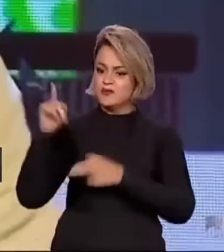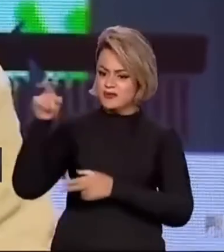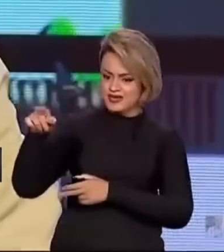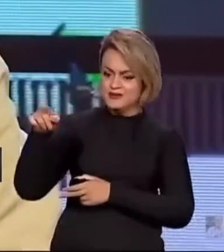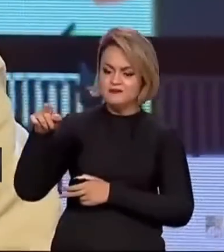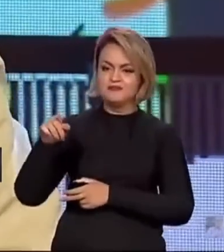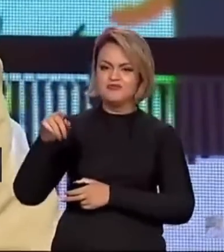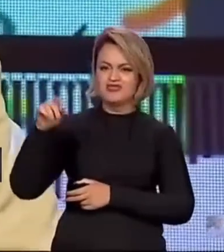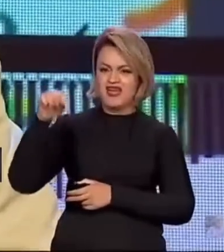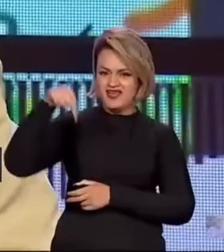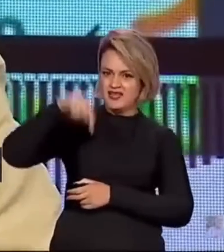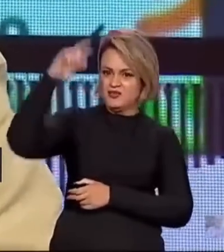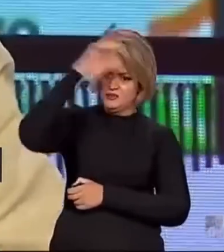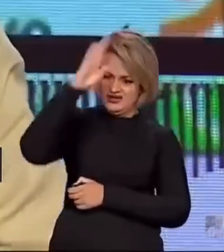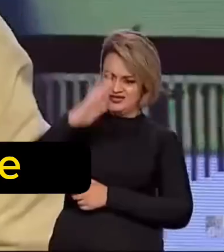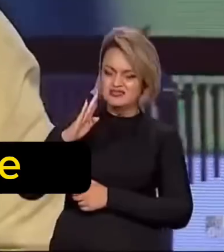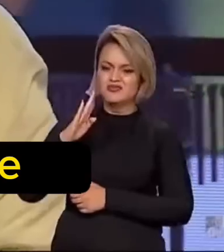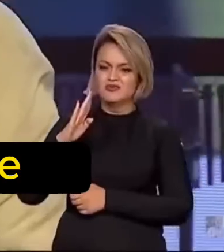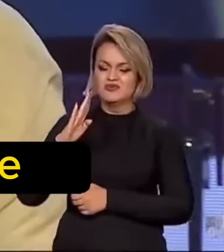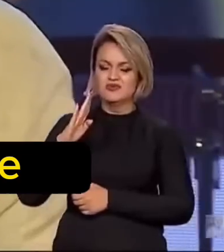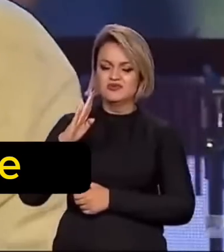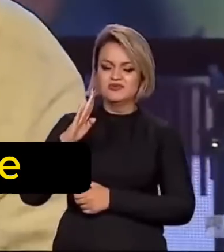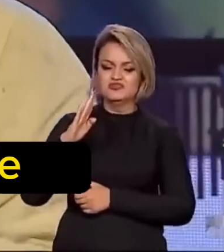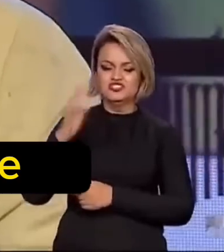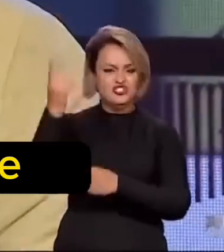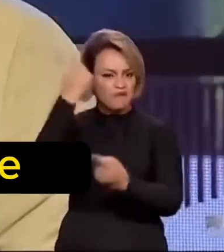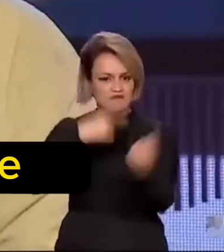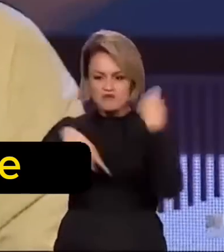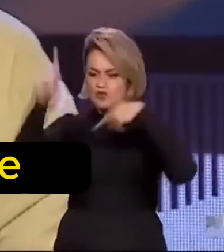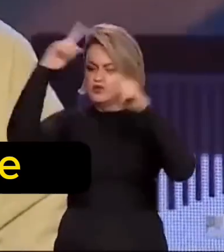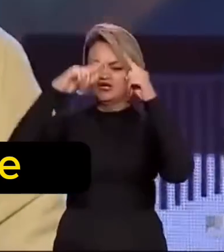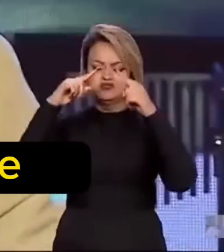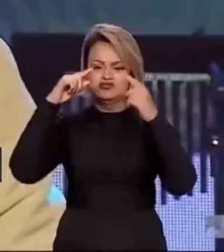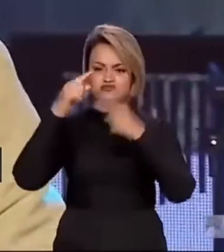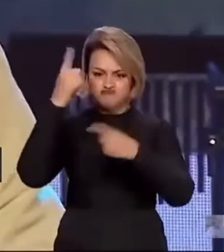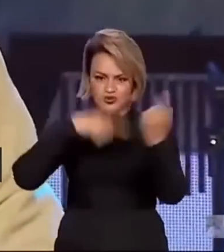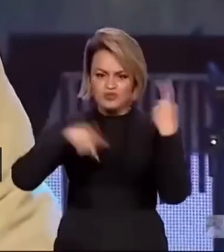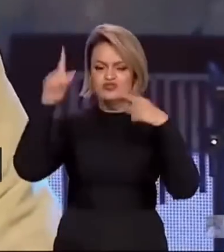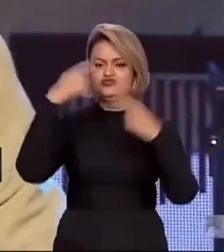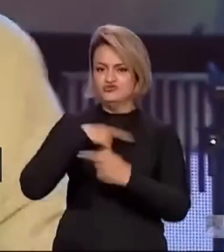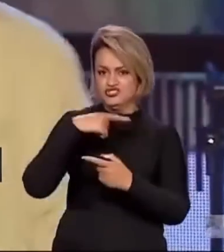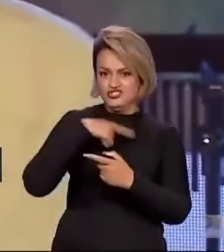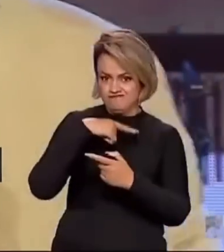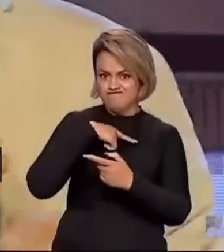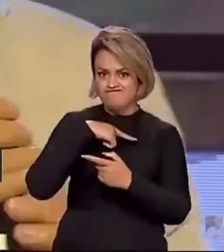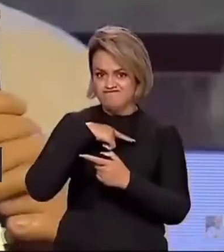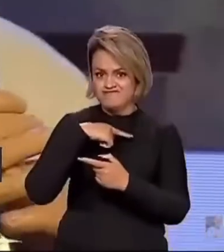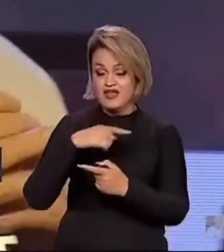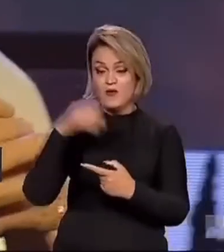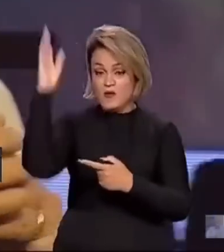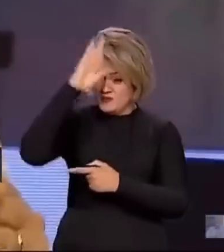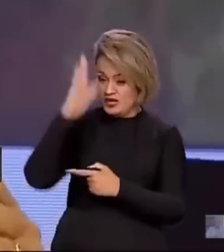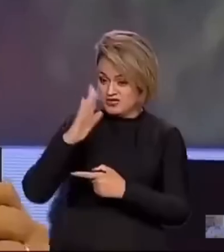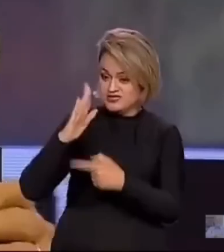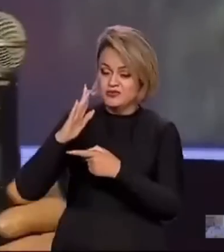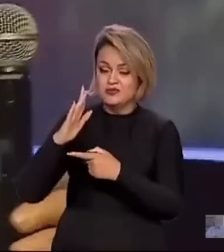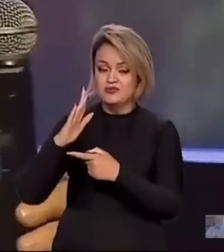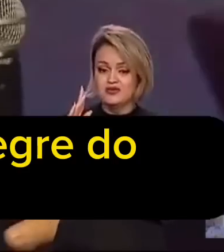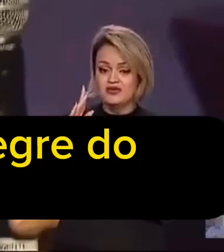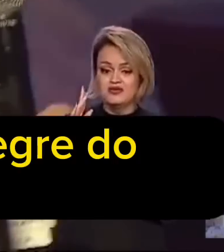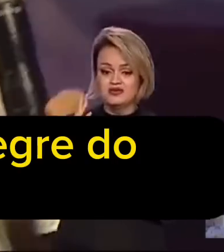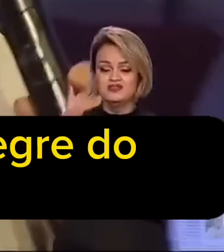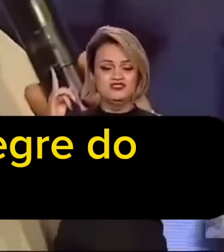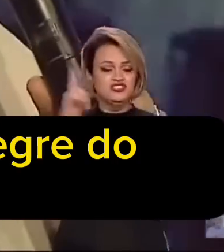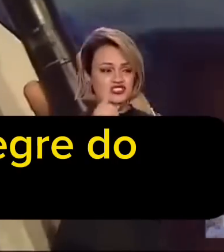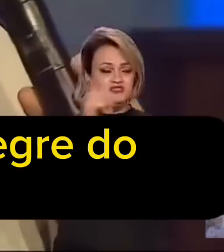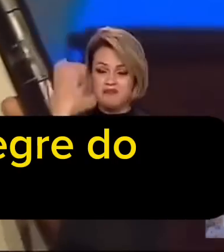Esse país tinha dado um salto de qualidade. Esse país